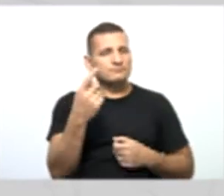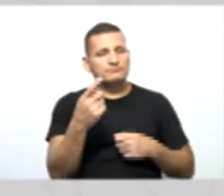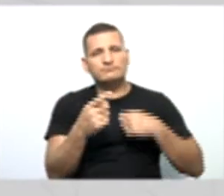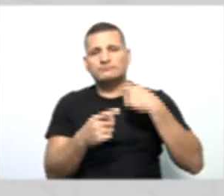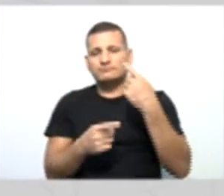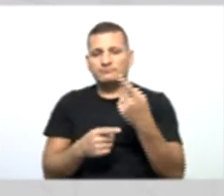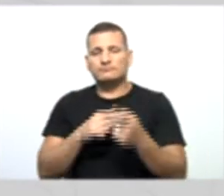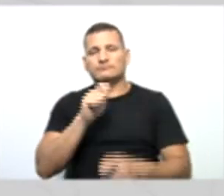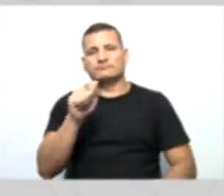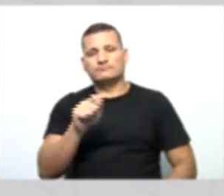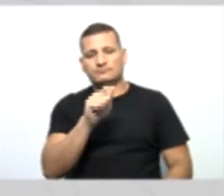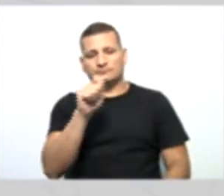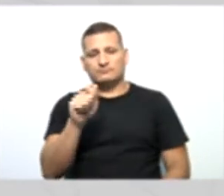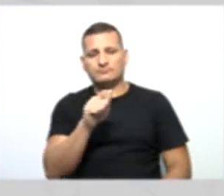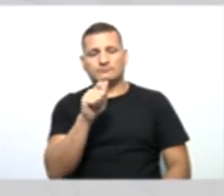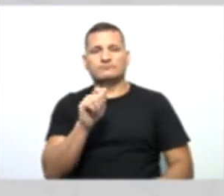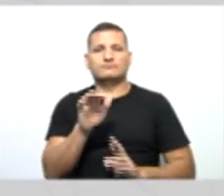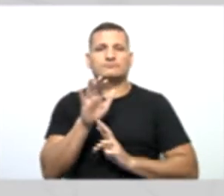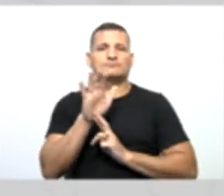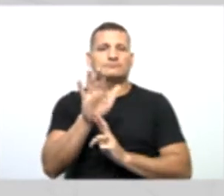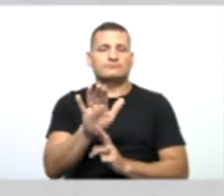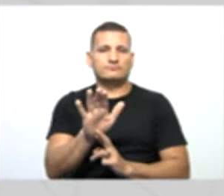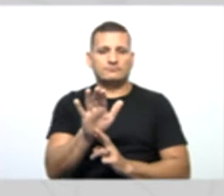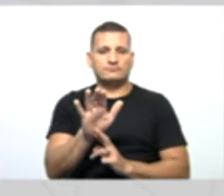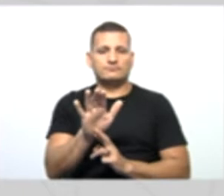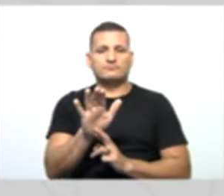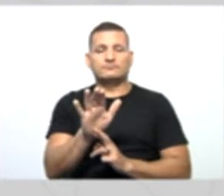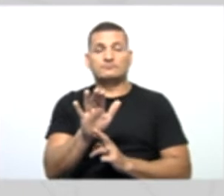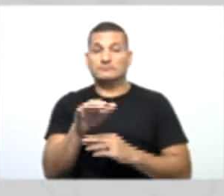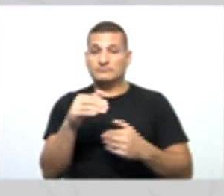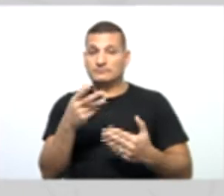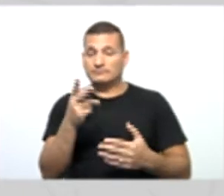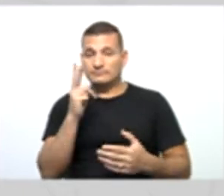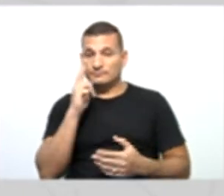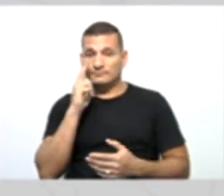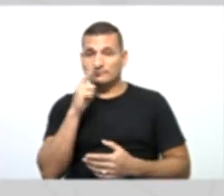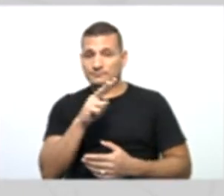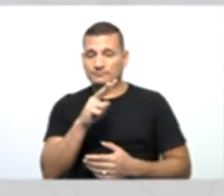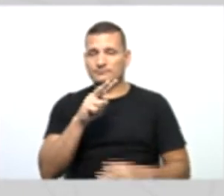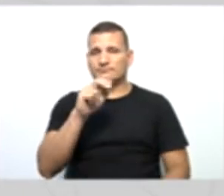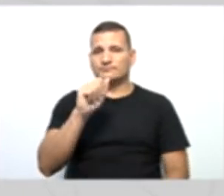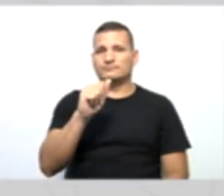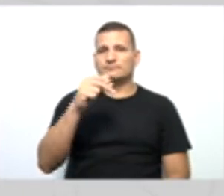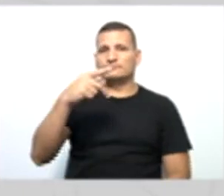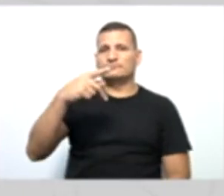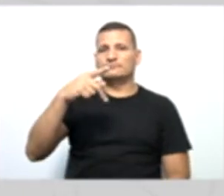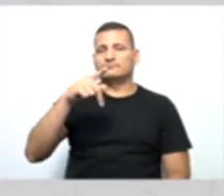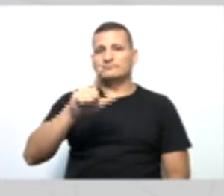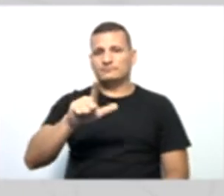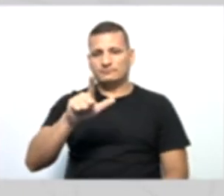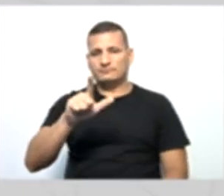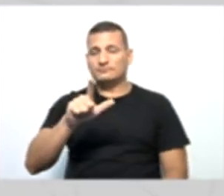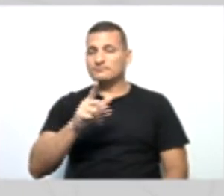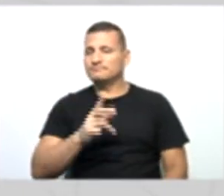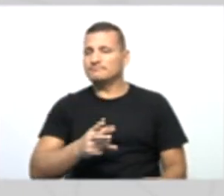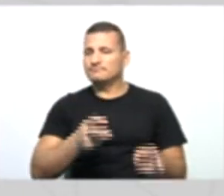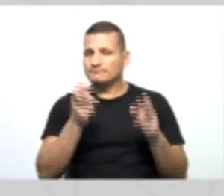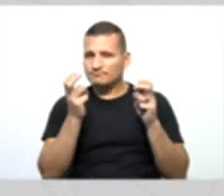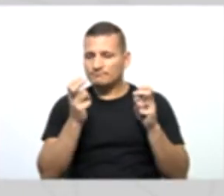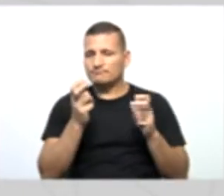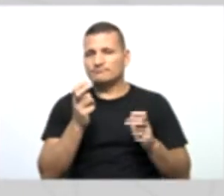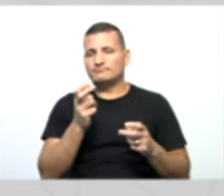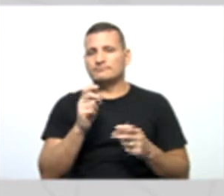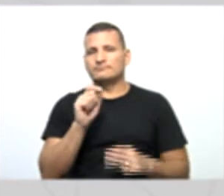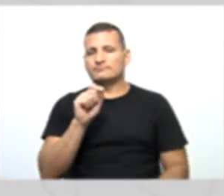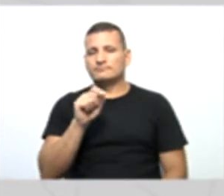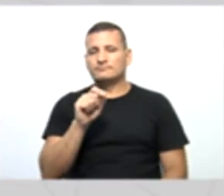uma associação representante dos negócios. Veja que o APL, a gente tem que perceber que